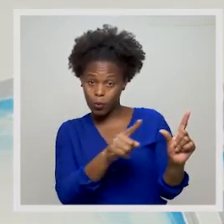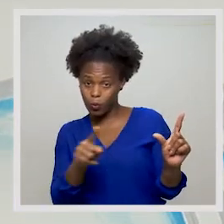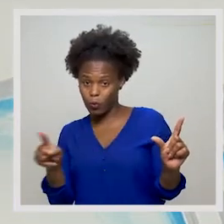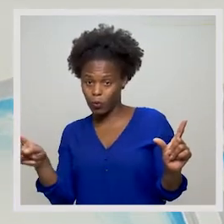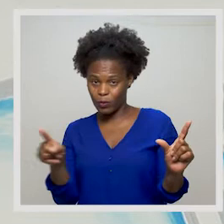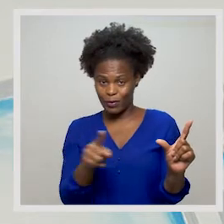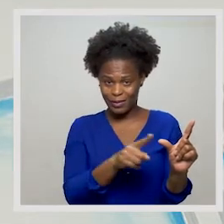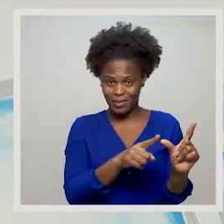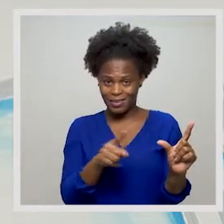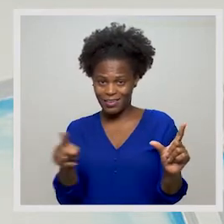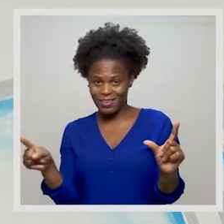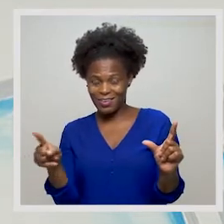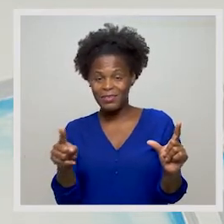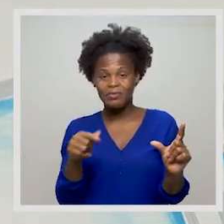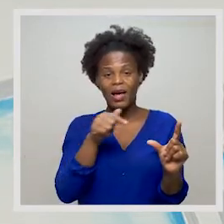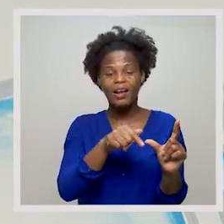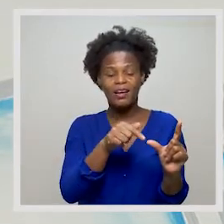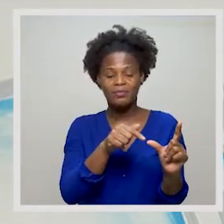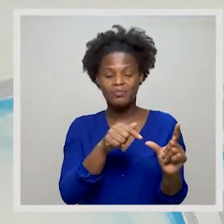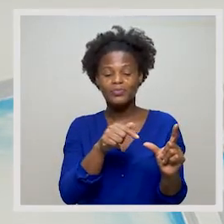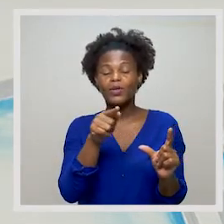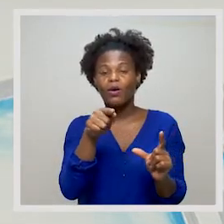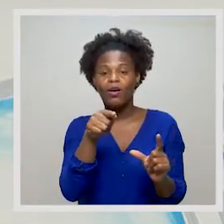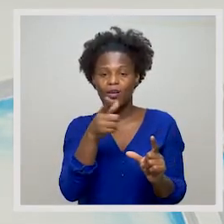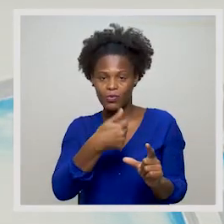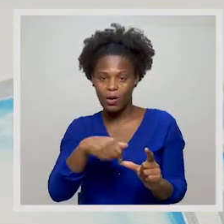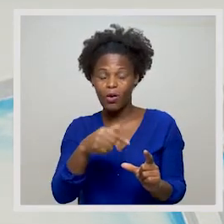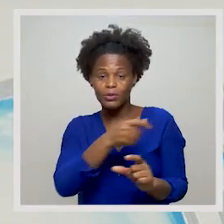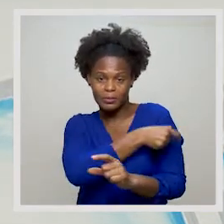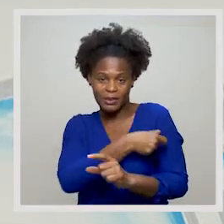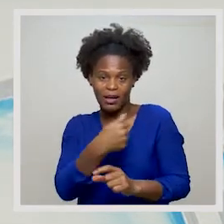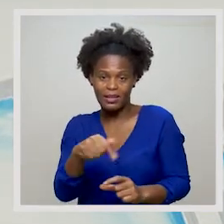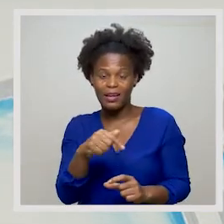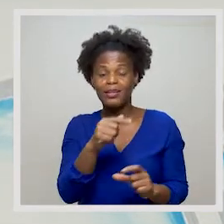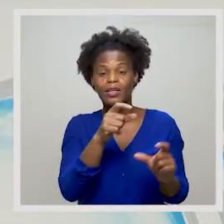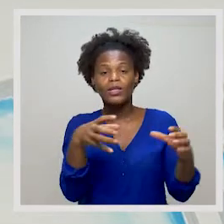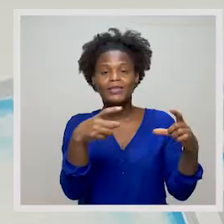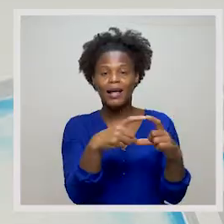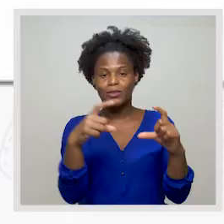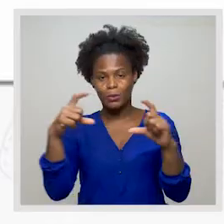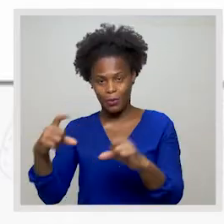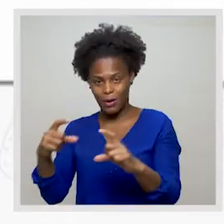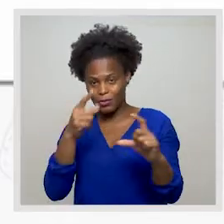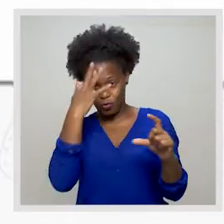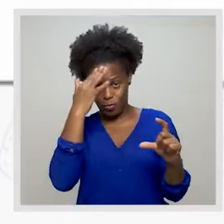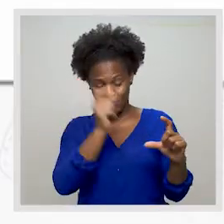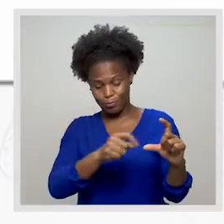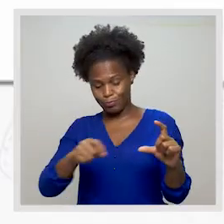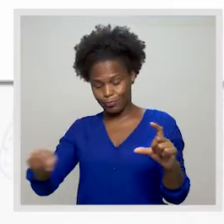eixo horizontal, estão a ver? No eixo horizontal, nós temos representadas as